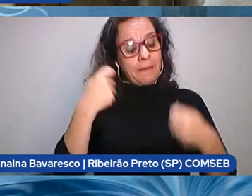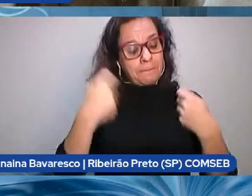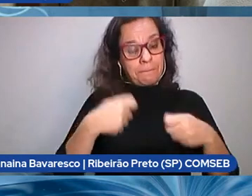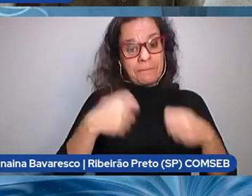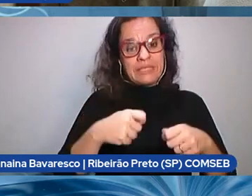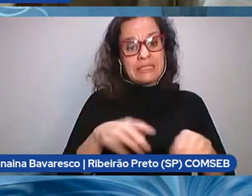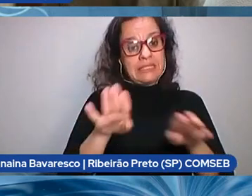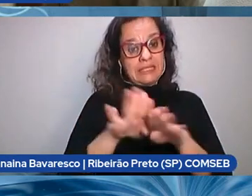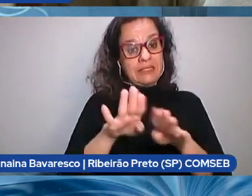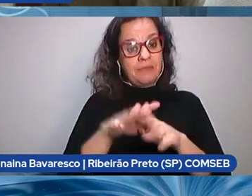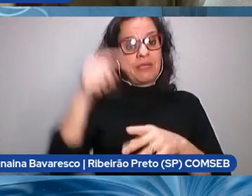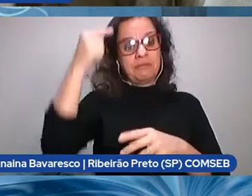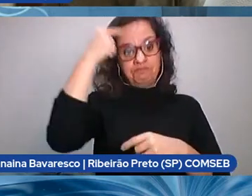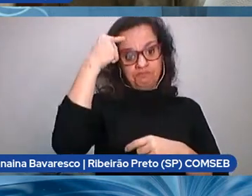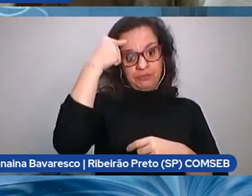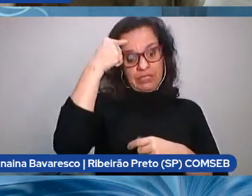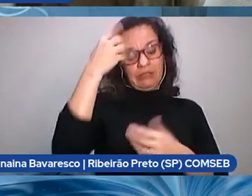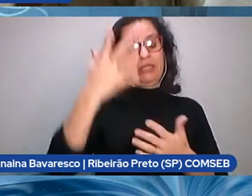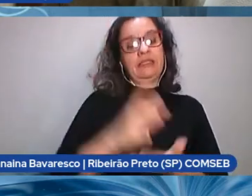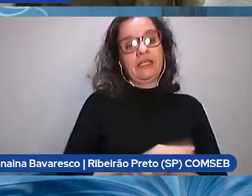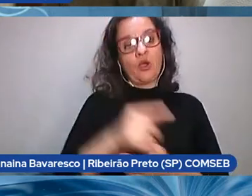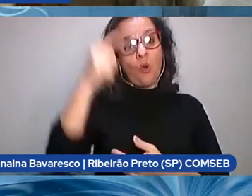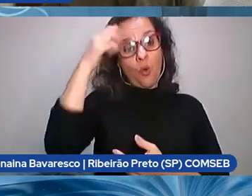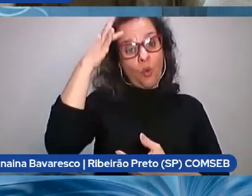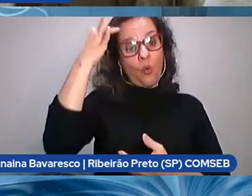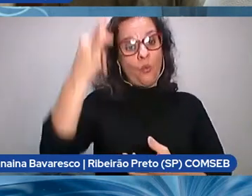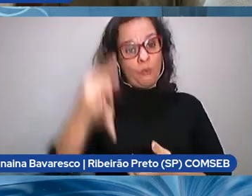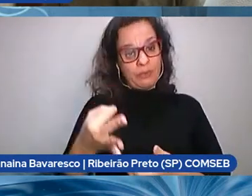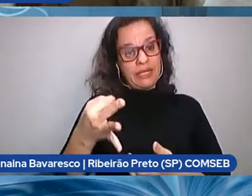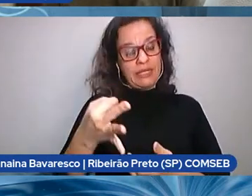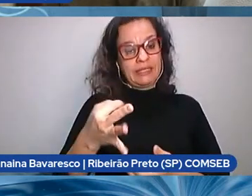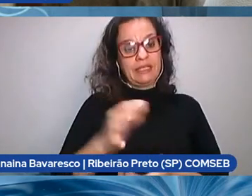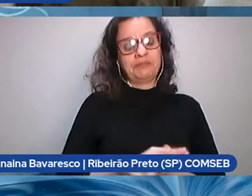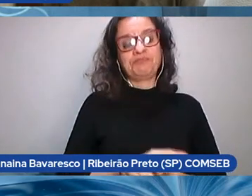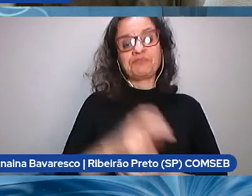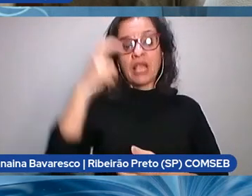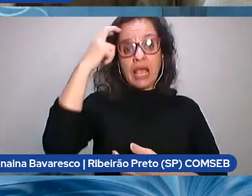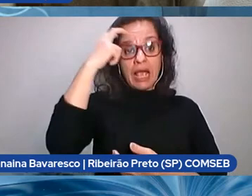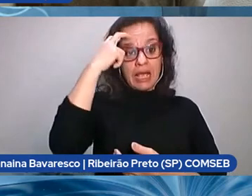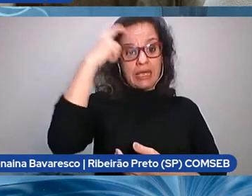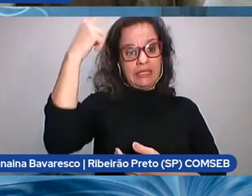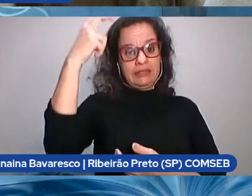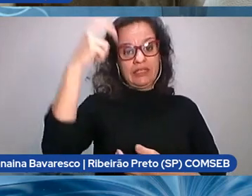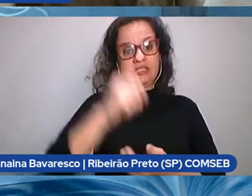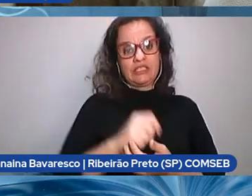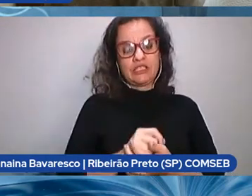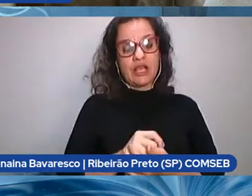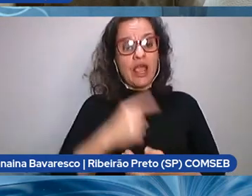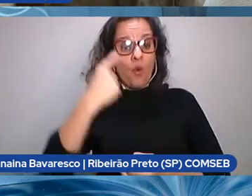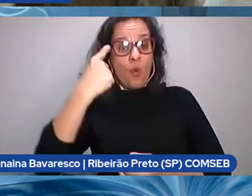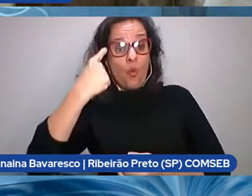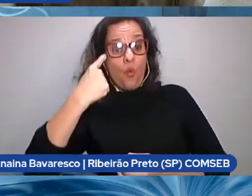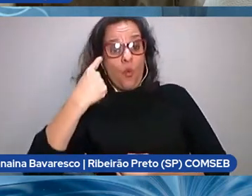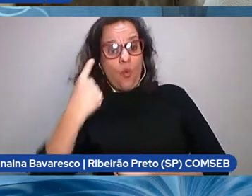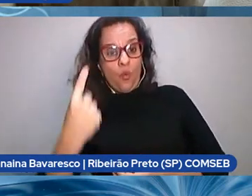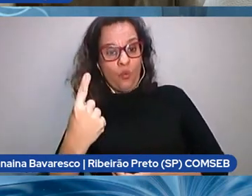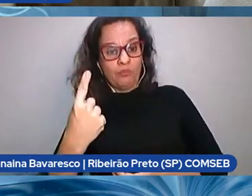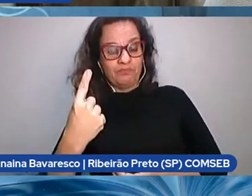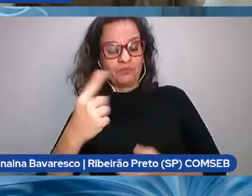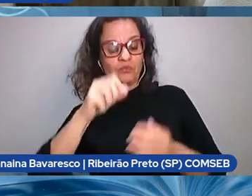também compreender que a inteligência é um atributo